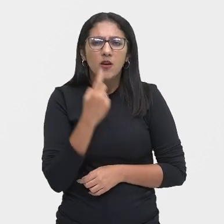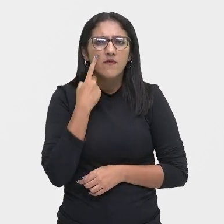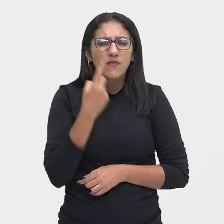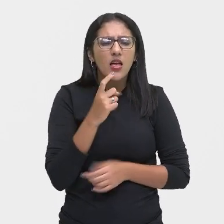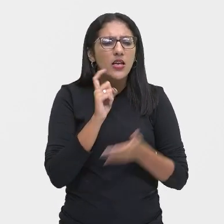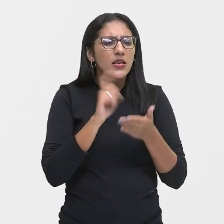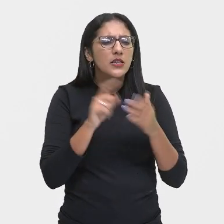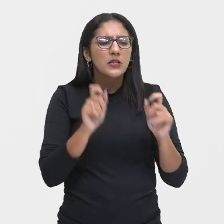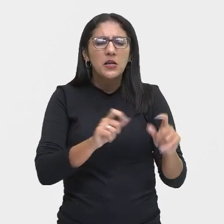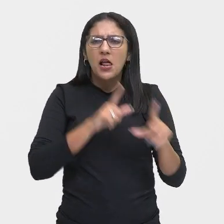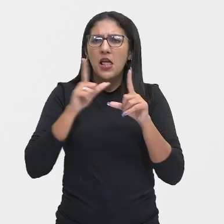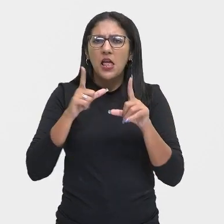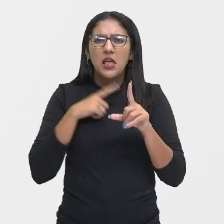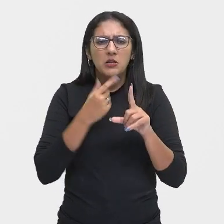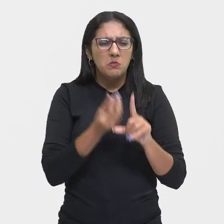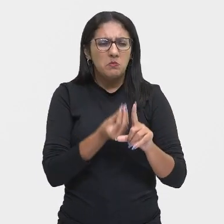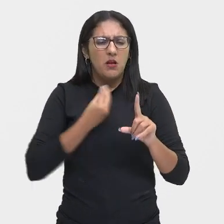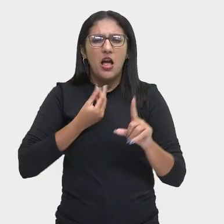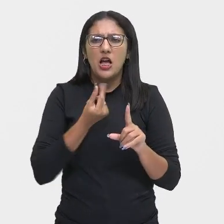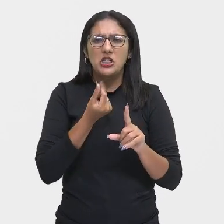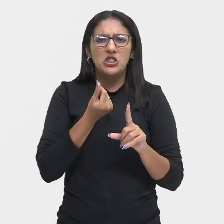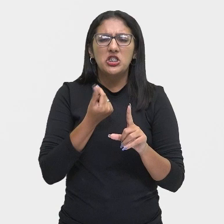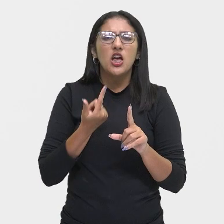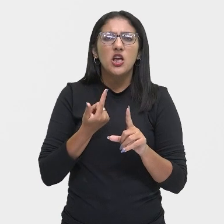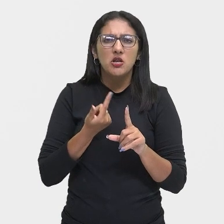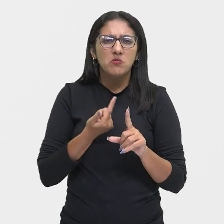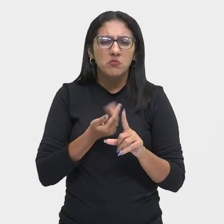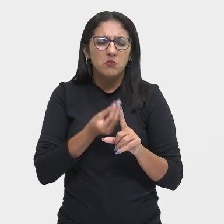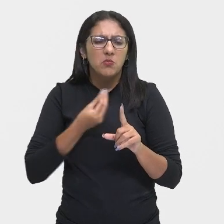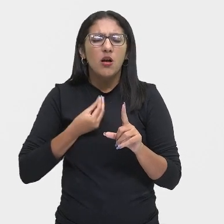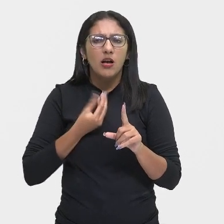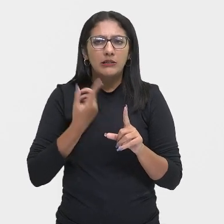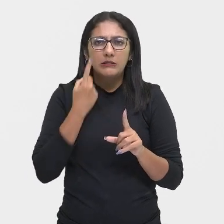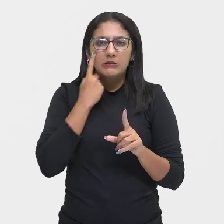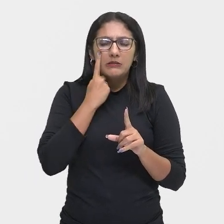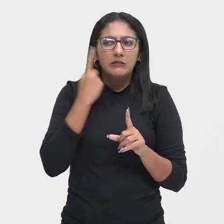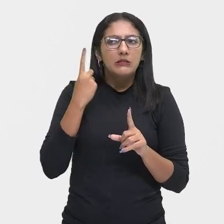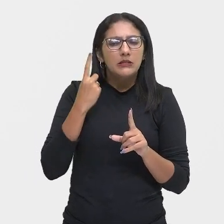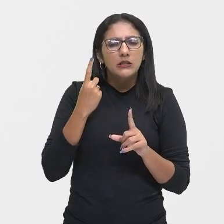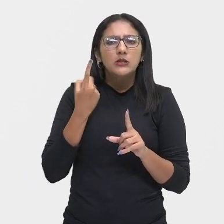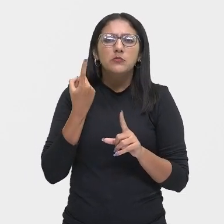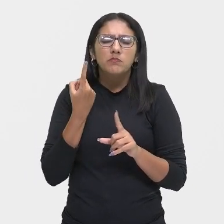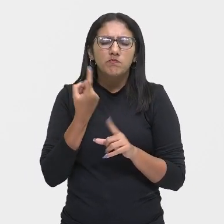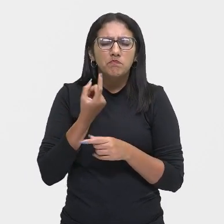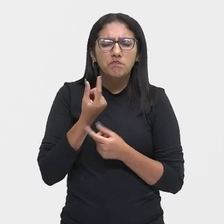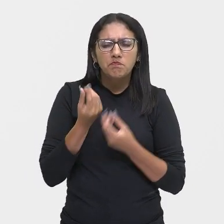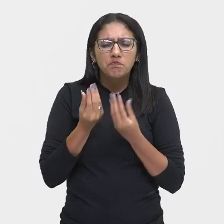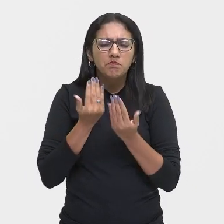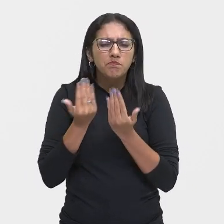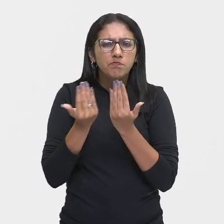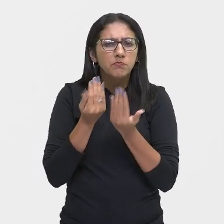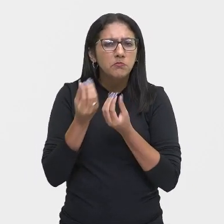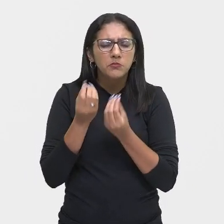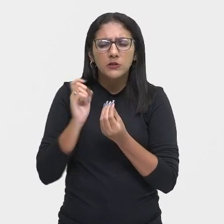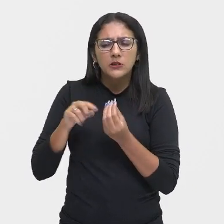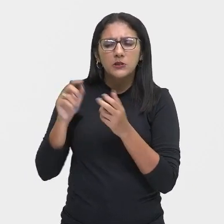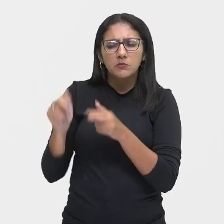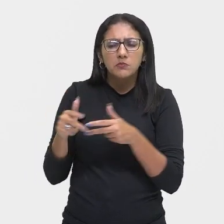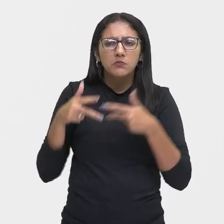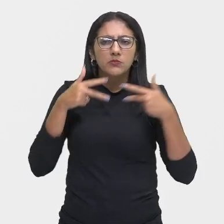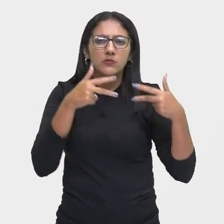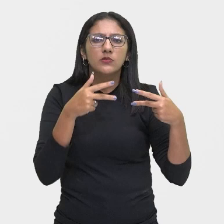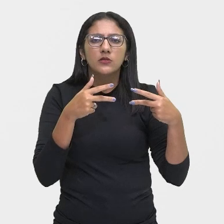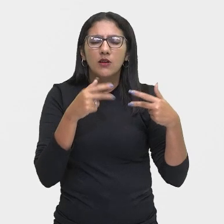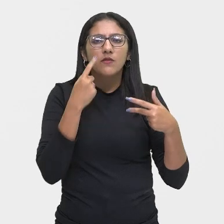ganhe 100 mil reais. Quem é que não vai querer ganhar 100 mil reais? Aí você vai ficar tentado a clicar naquele link. Clicando naquele